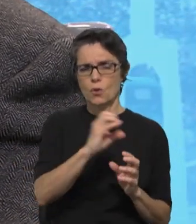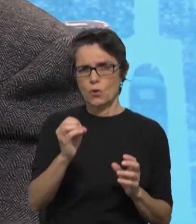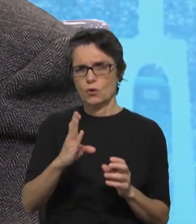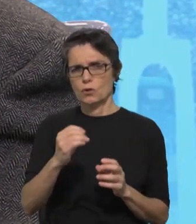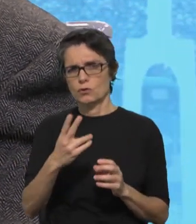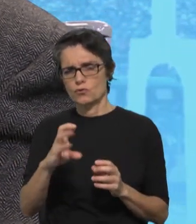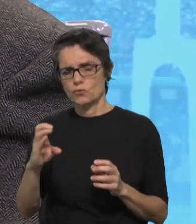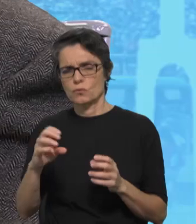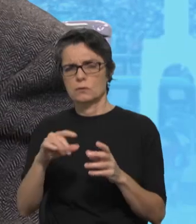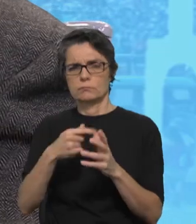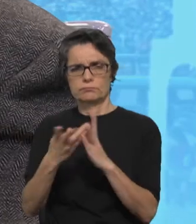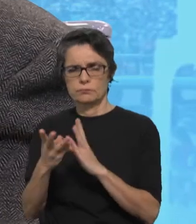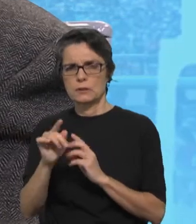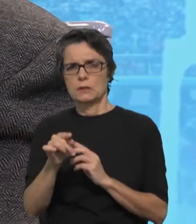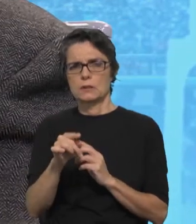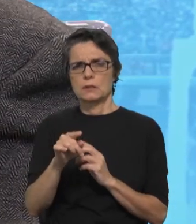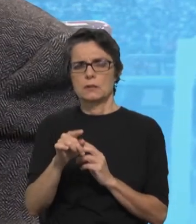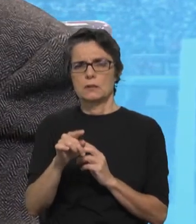JUC e da LUC,